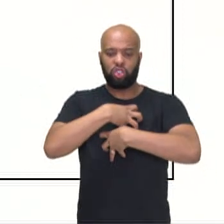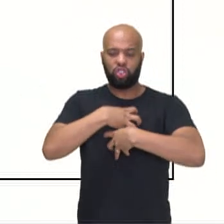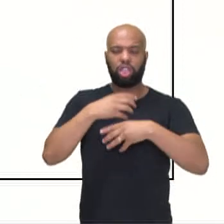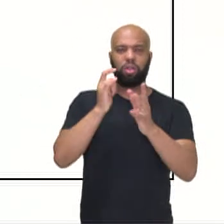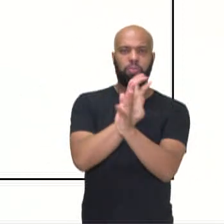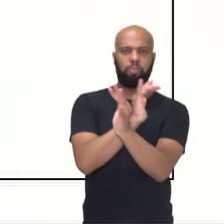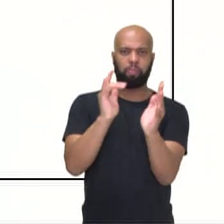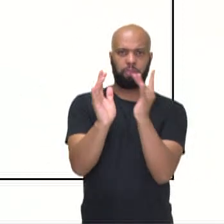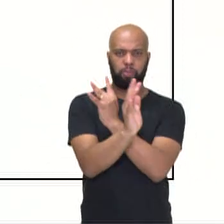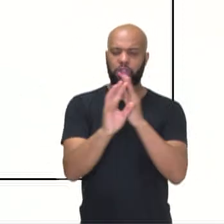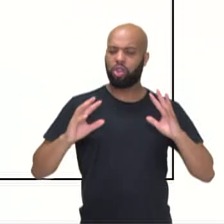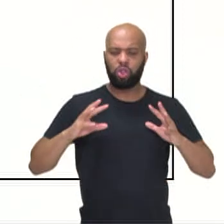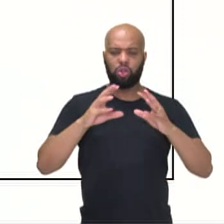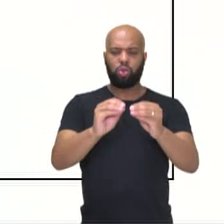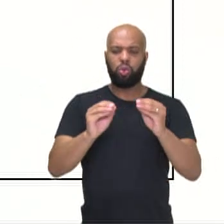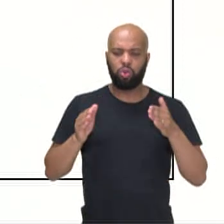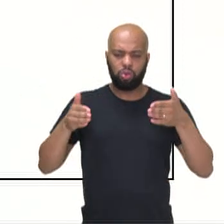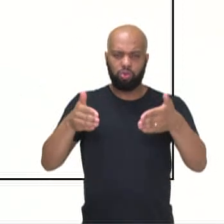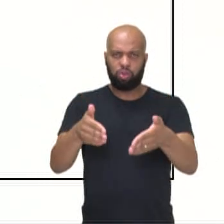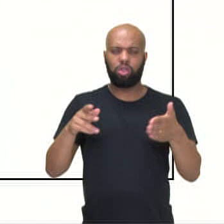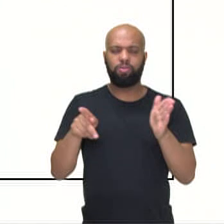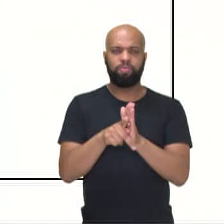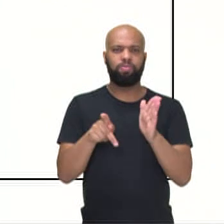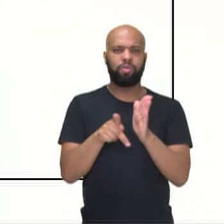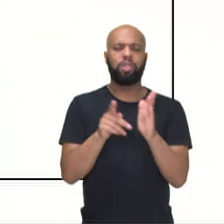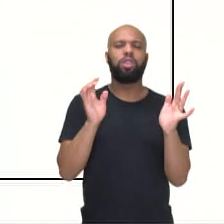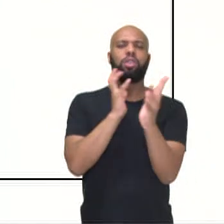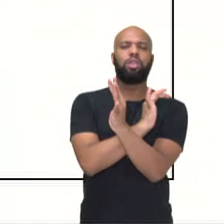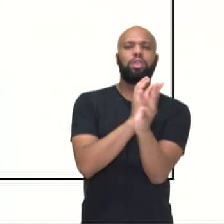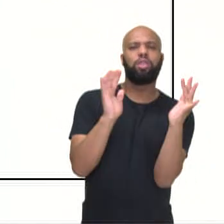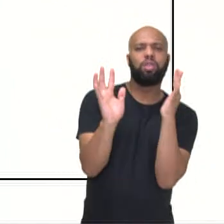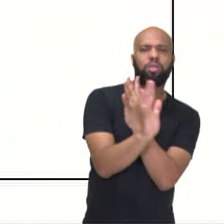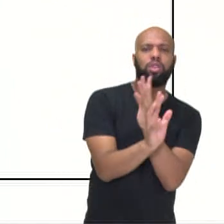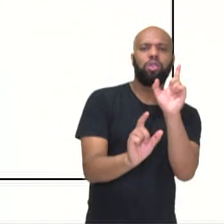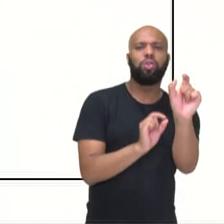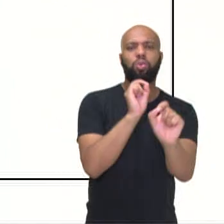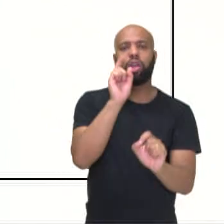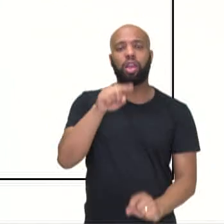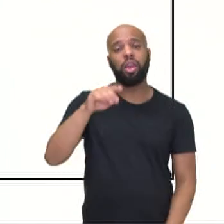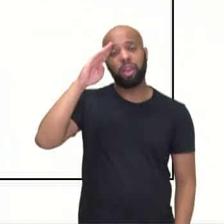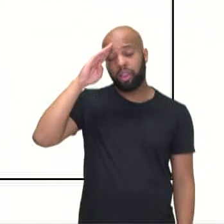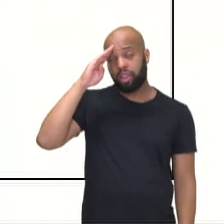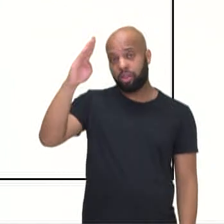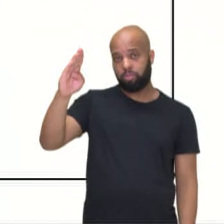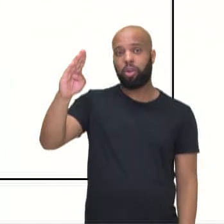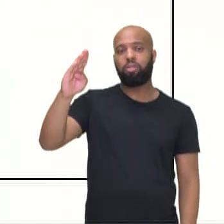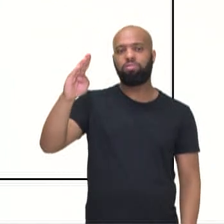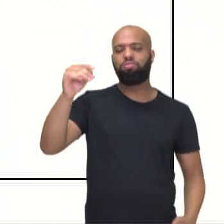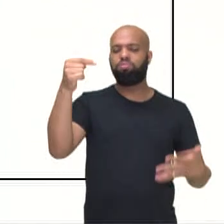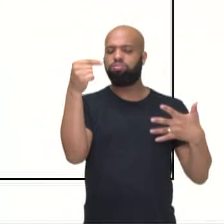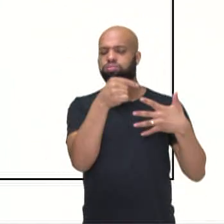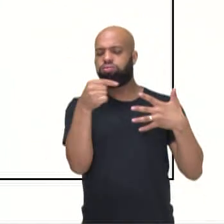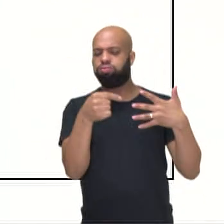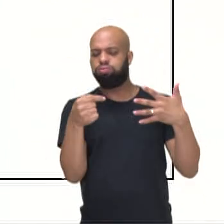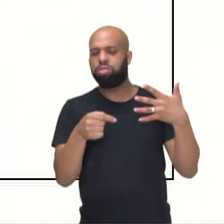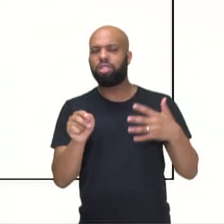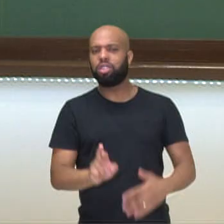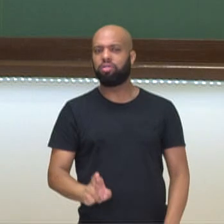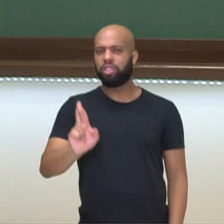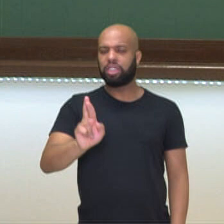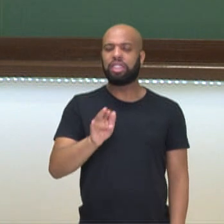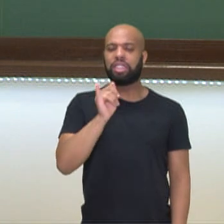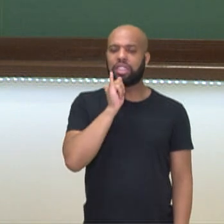dá toda a centralidade da questão urbana, é o seu principal elemento de referência. O tamanho